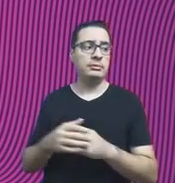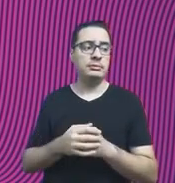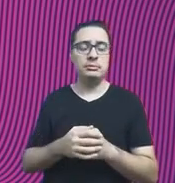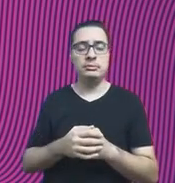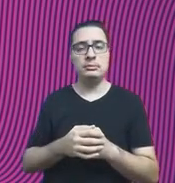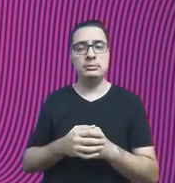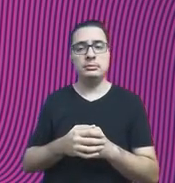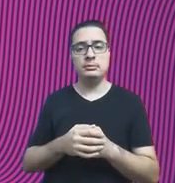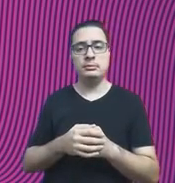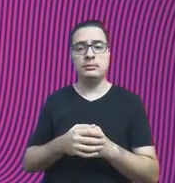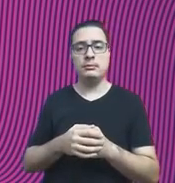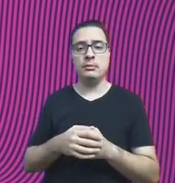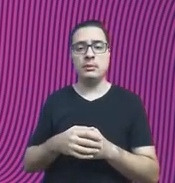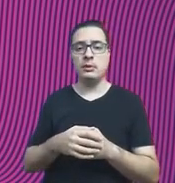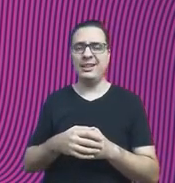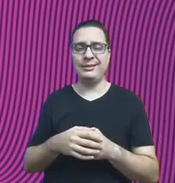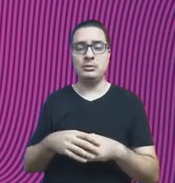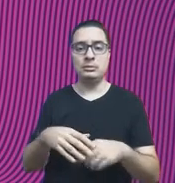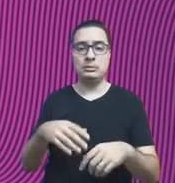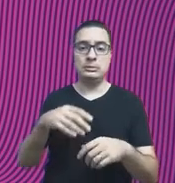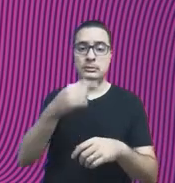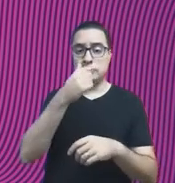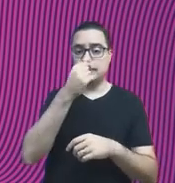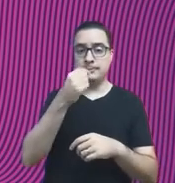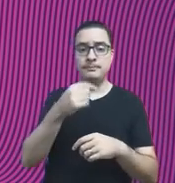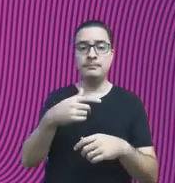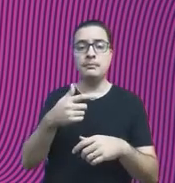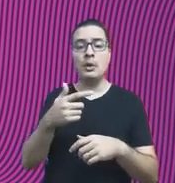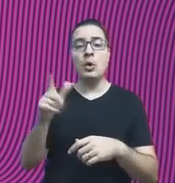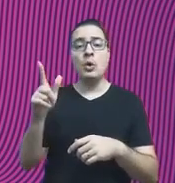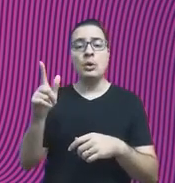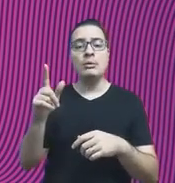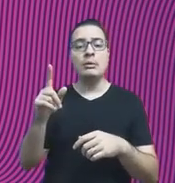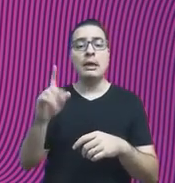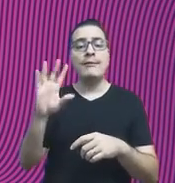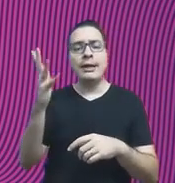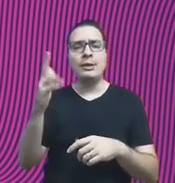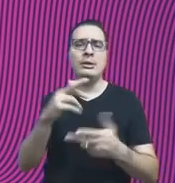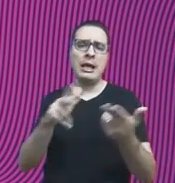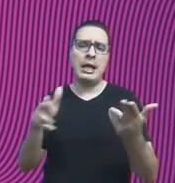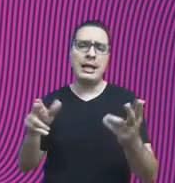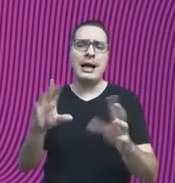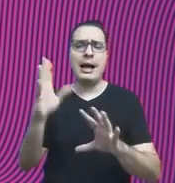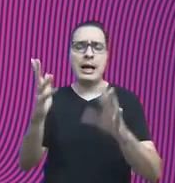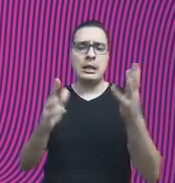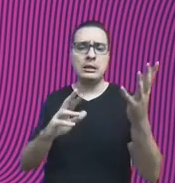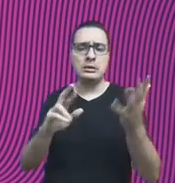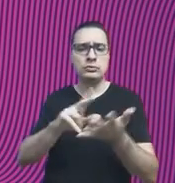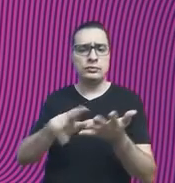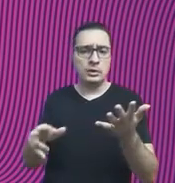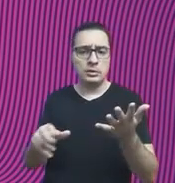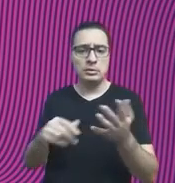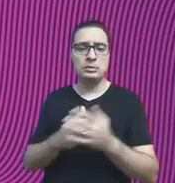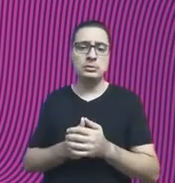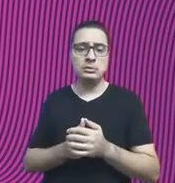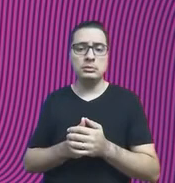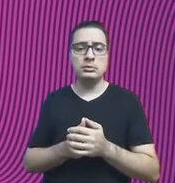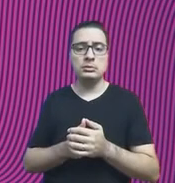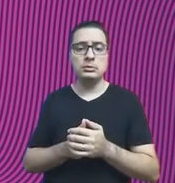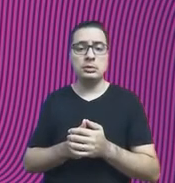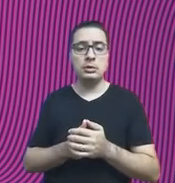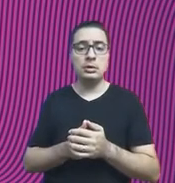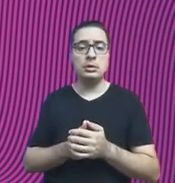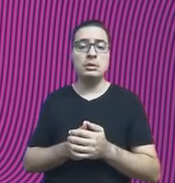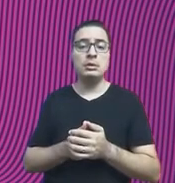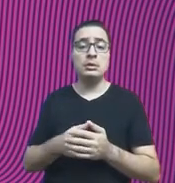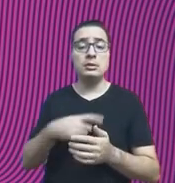de carro, é olhar para o que acontece em outras áreas. Então, eu considero, Conrado,